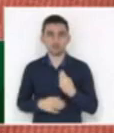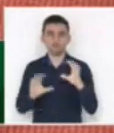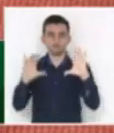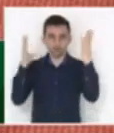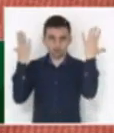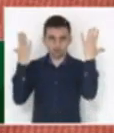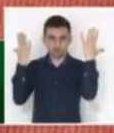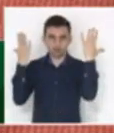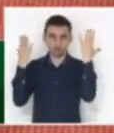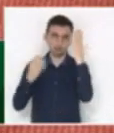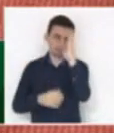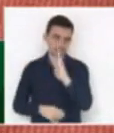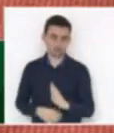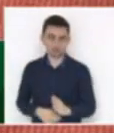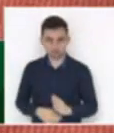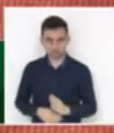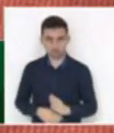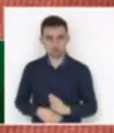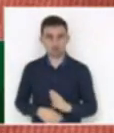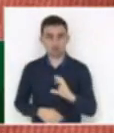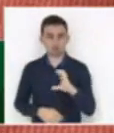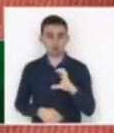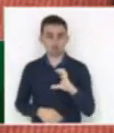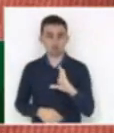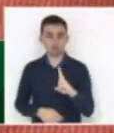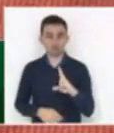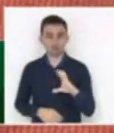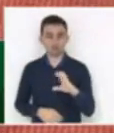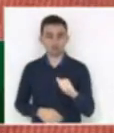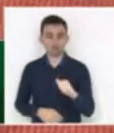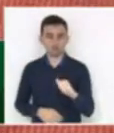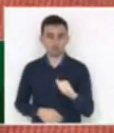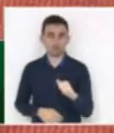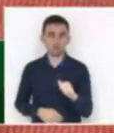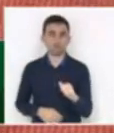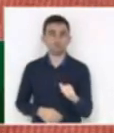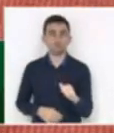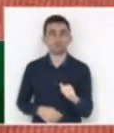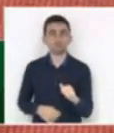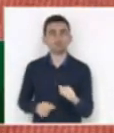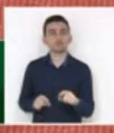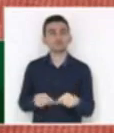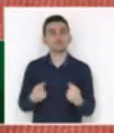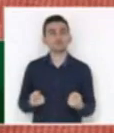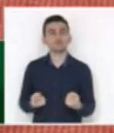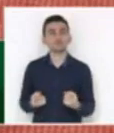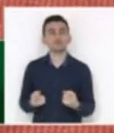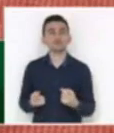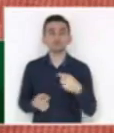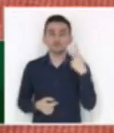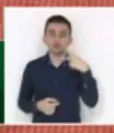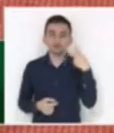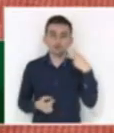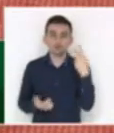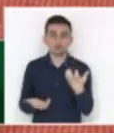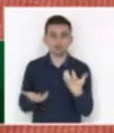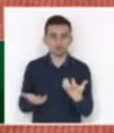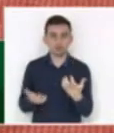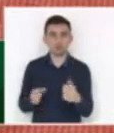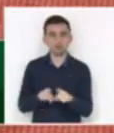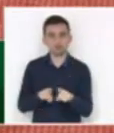Nacional da Cuca. E também quero cumprimentar, senhora presidente, o vereador Beto de